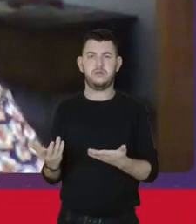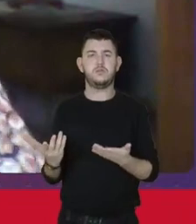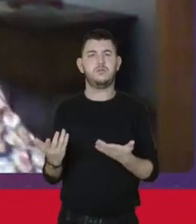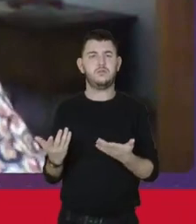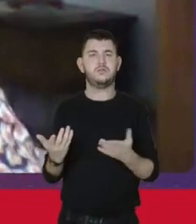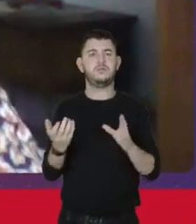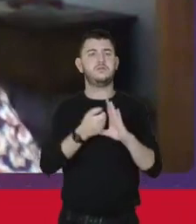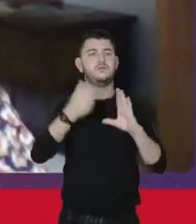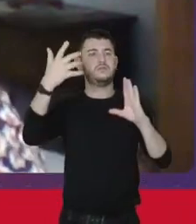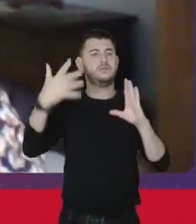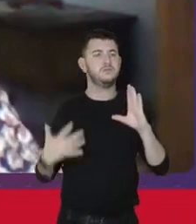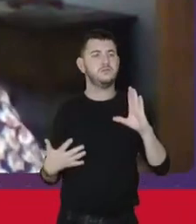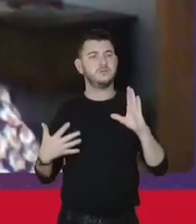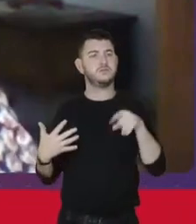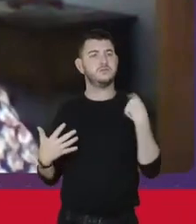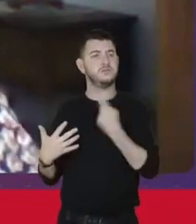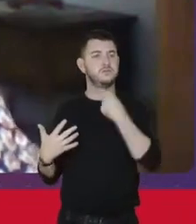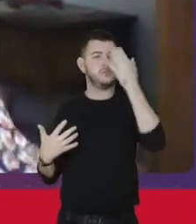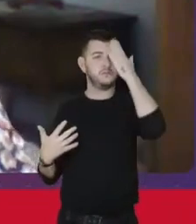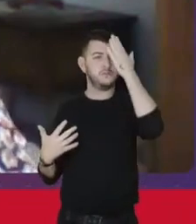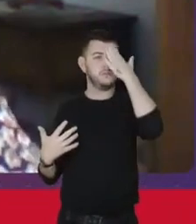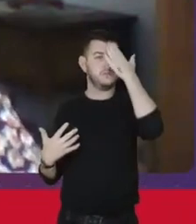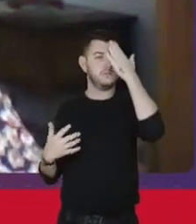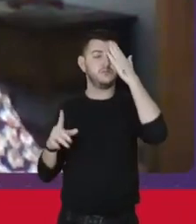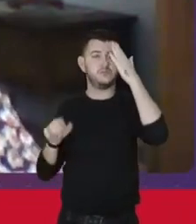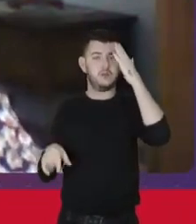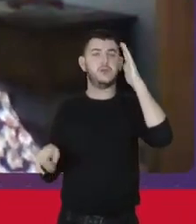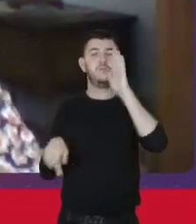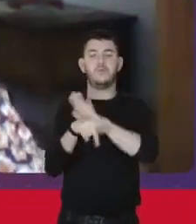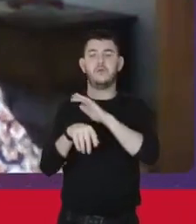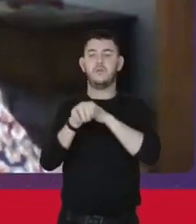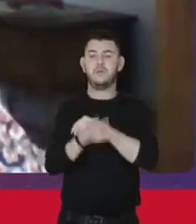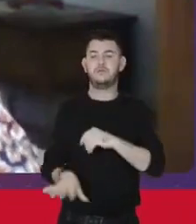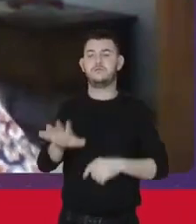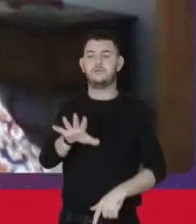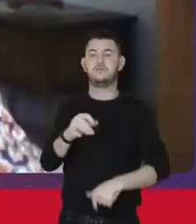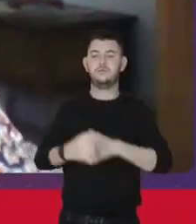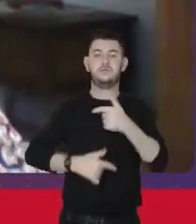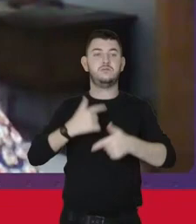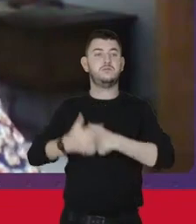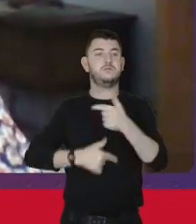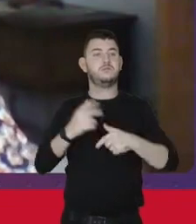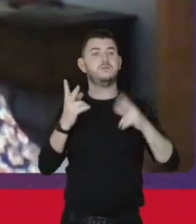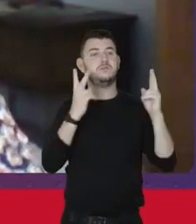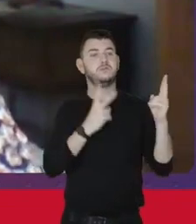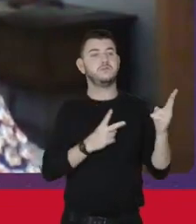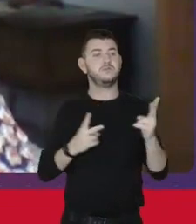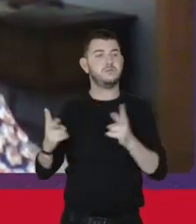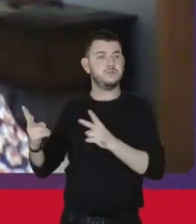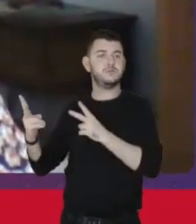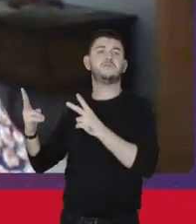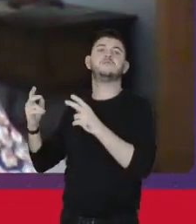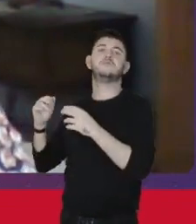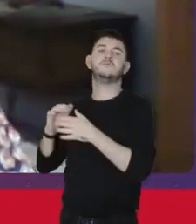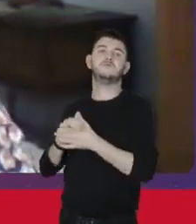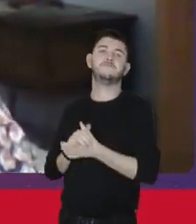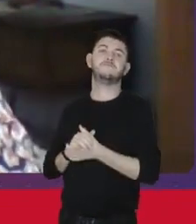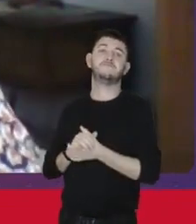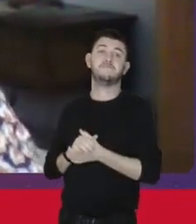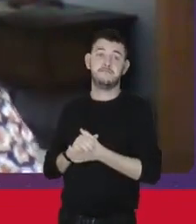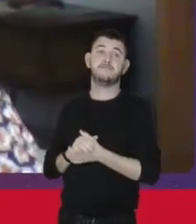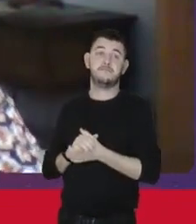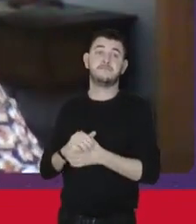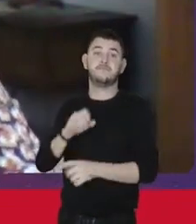característica, né, constitutiva do nosso mercado de trabalho que se mantém até hoje. Em